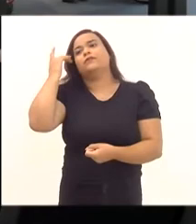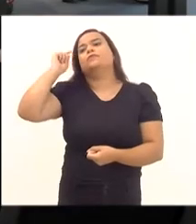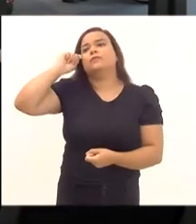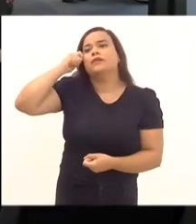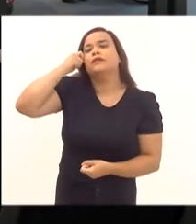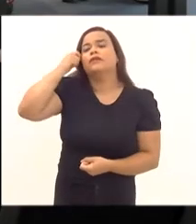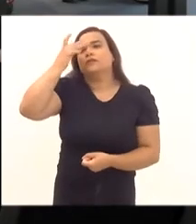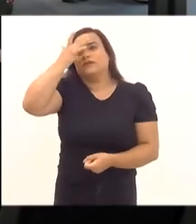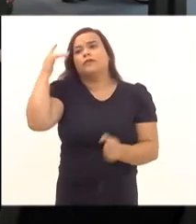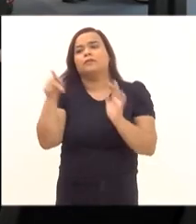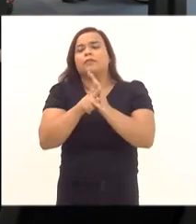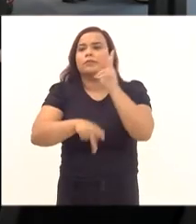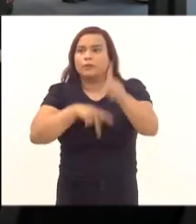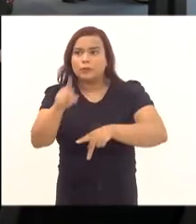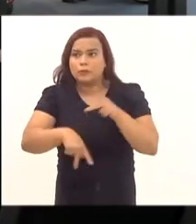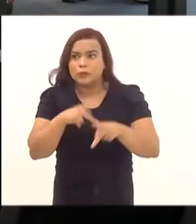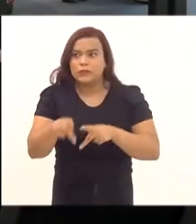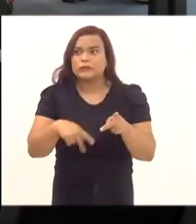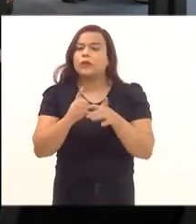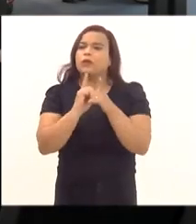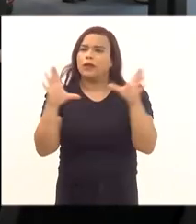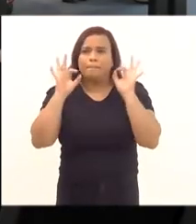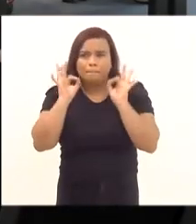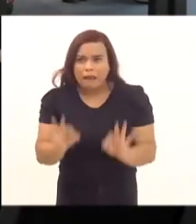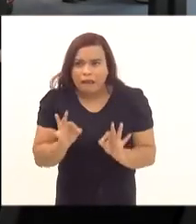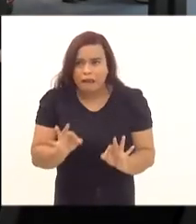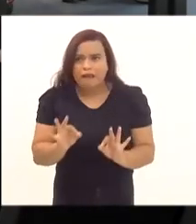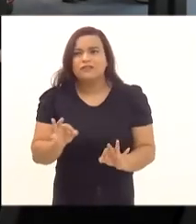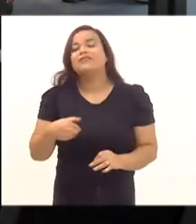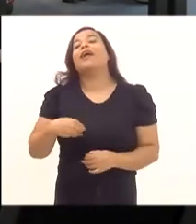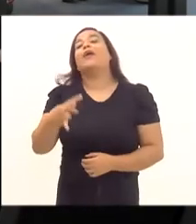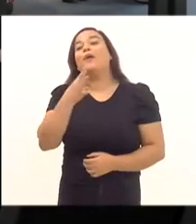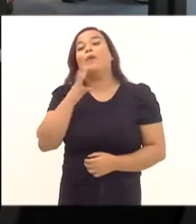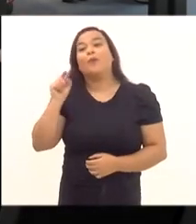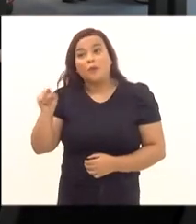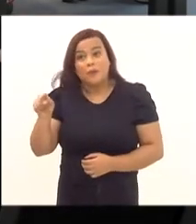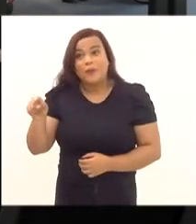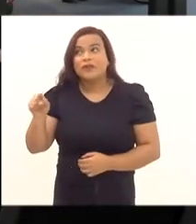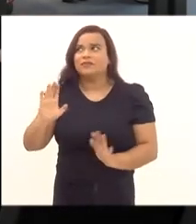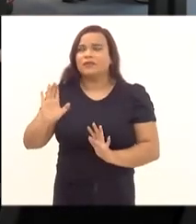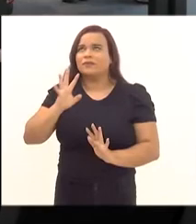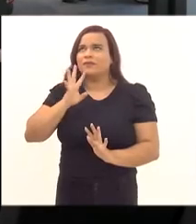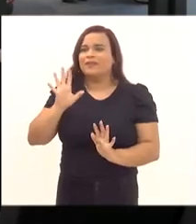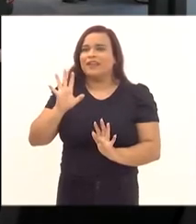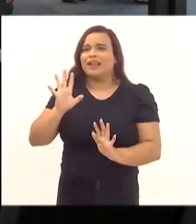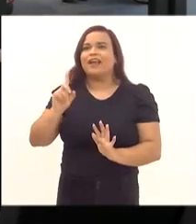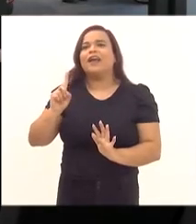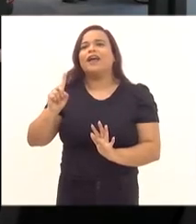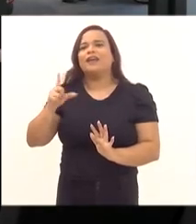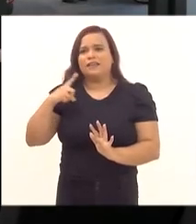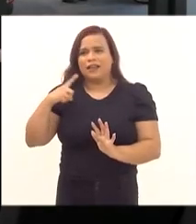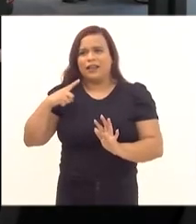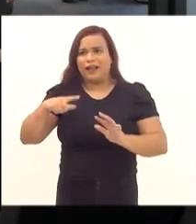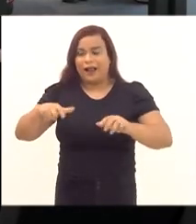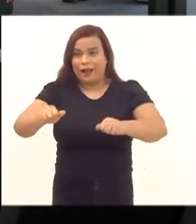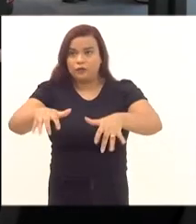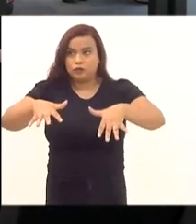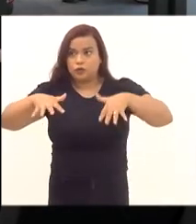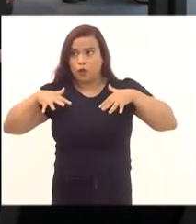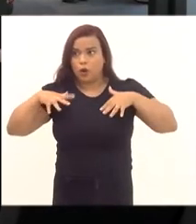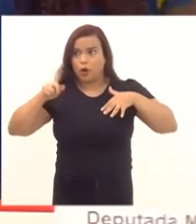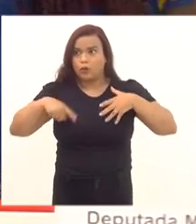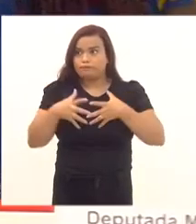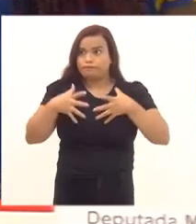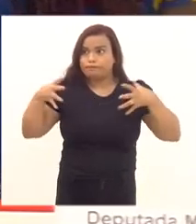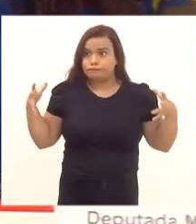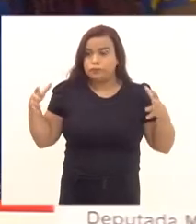democrático e eu conhecia bom conheci não Quando eu soube porque o nosso auditório é o maior de todos eu da cidade depois